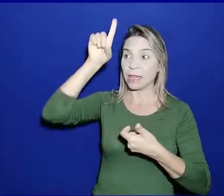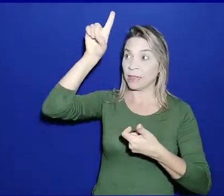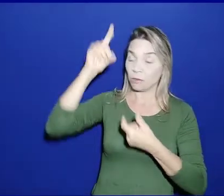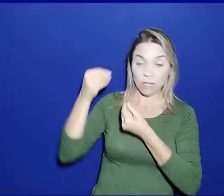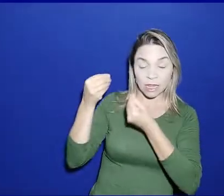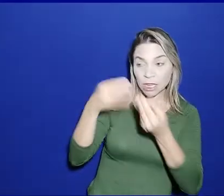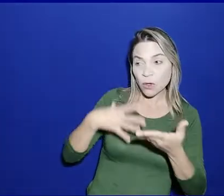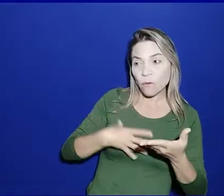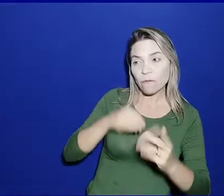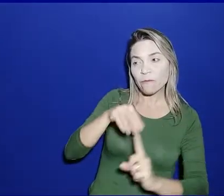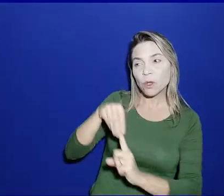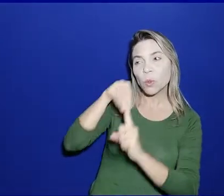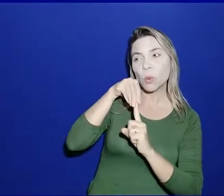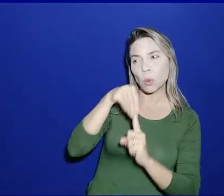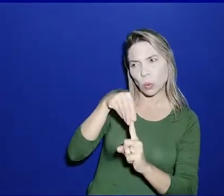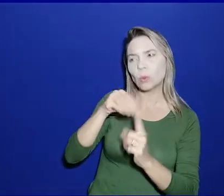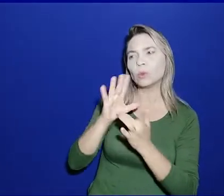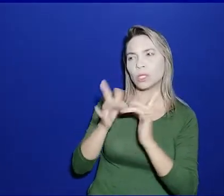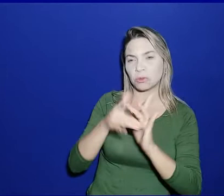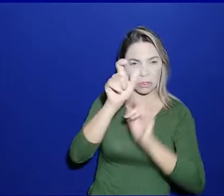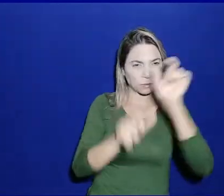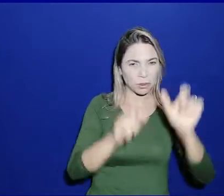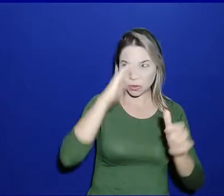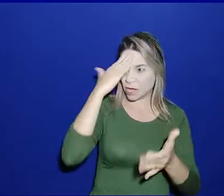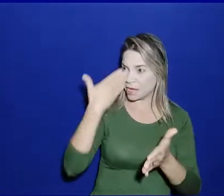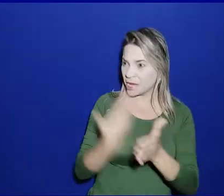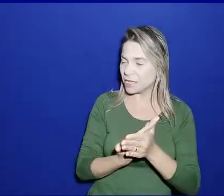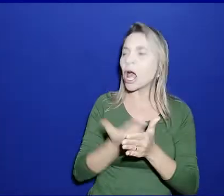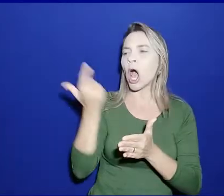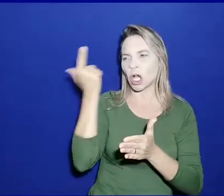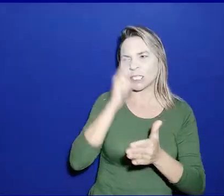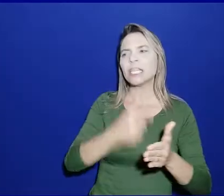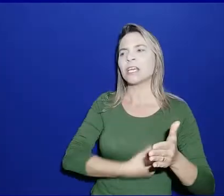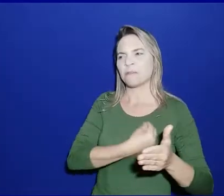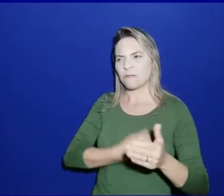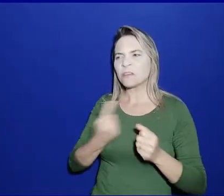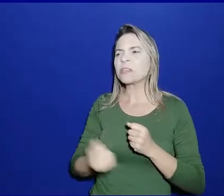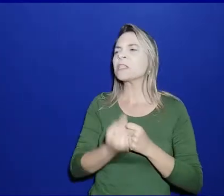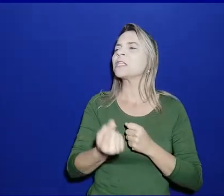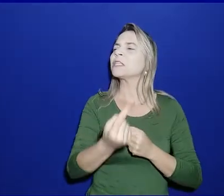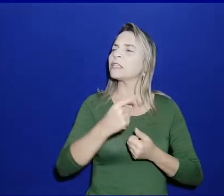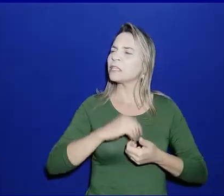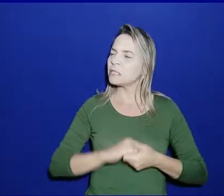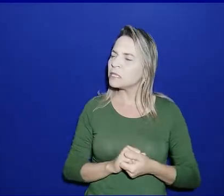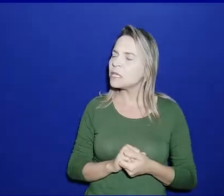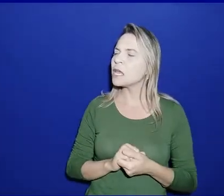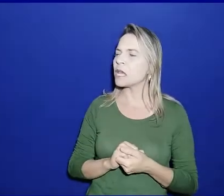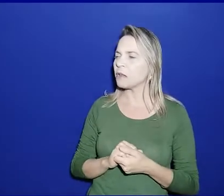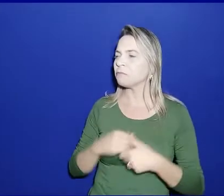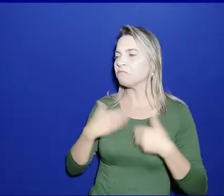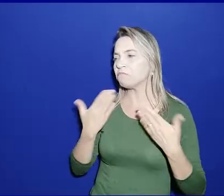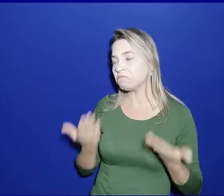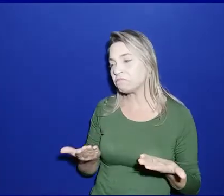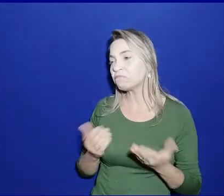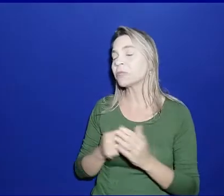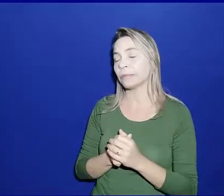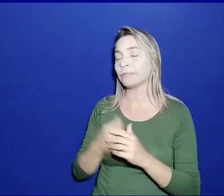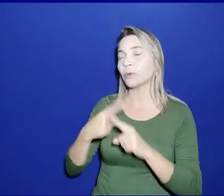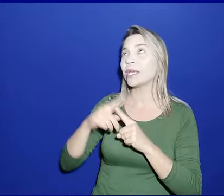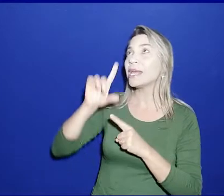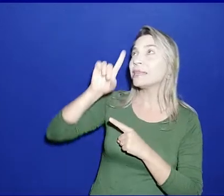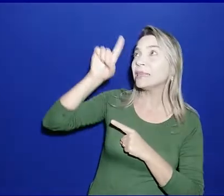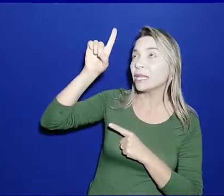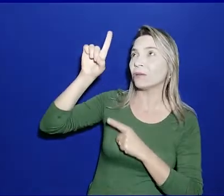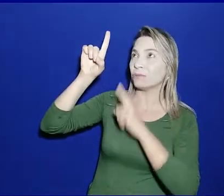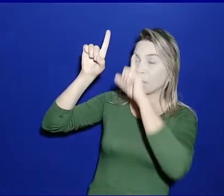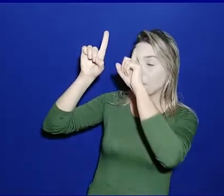unigênito, para que todo aquele que nele crê não pereça, mas tenha a vida eterna. Porquanto Deus enviou seu